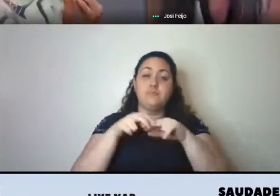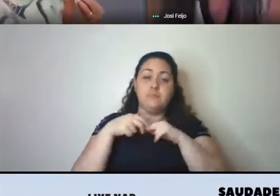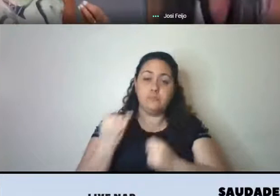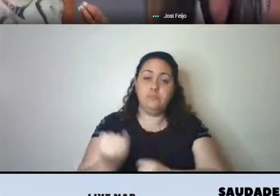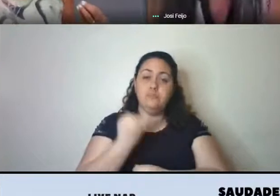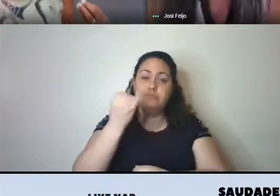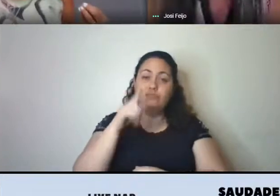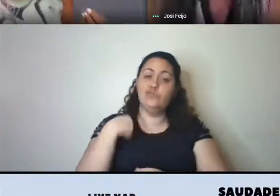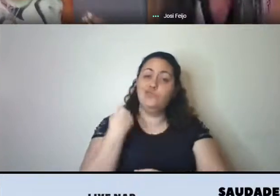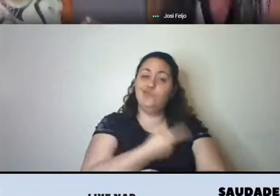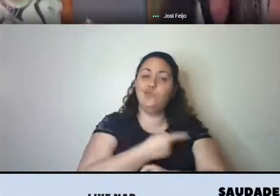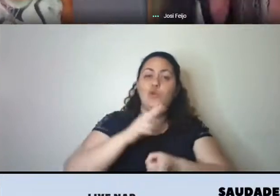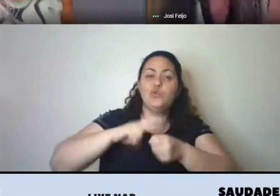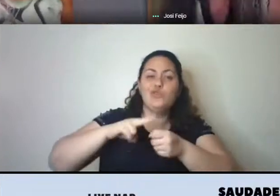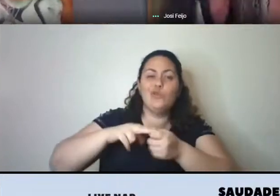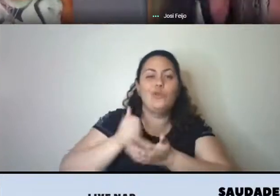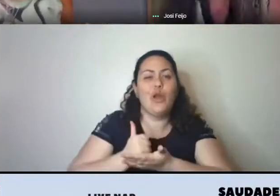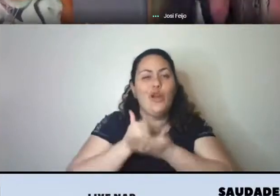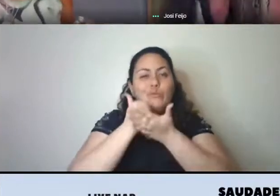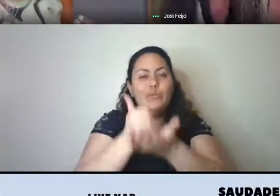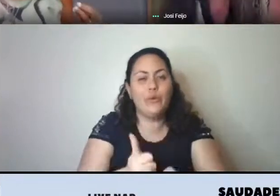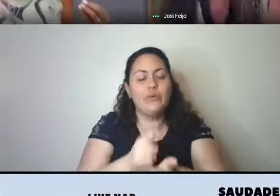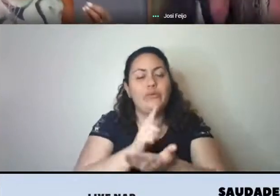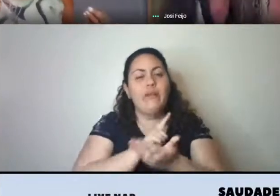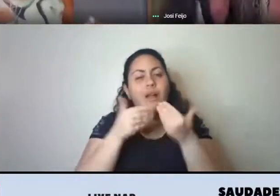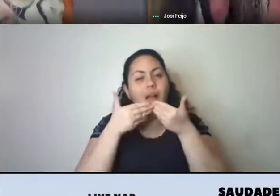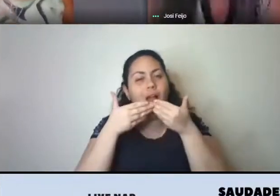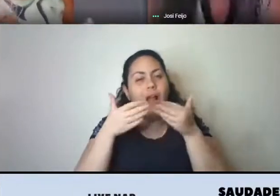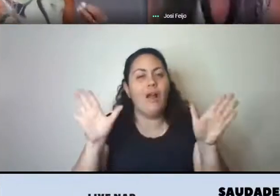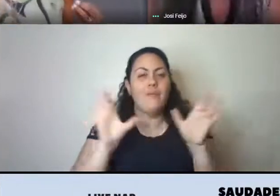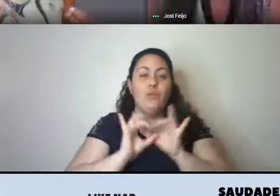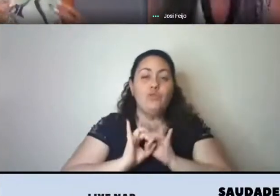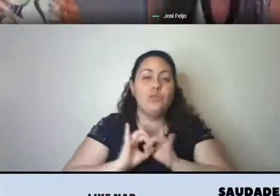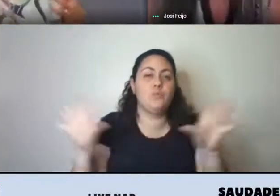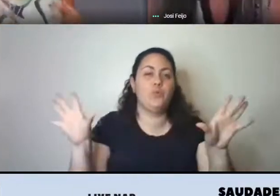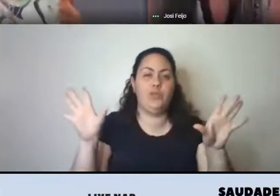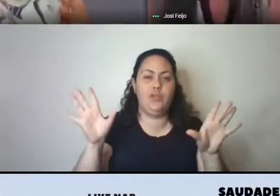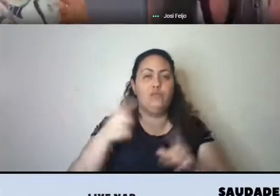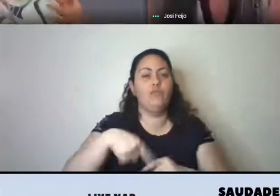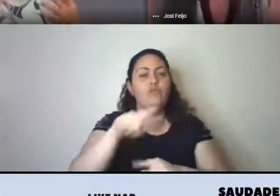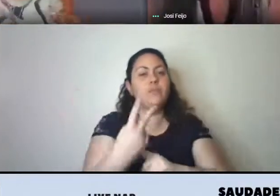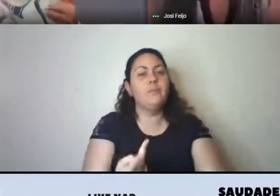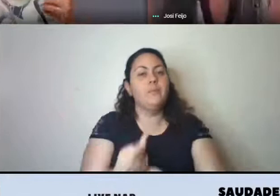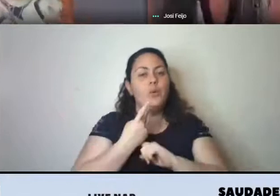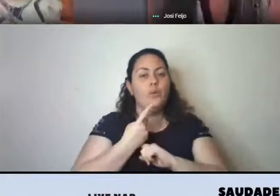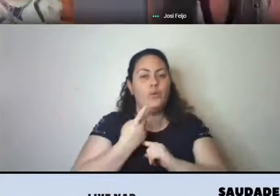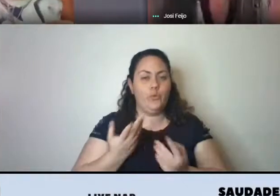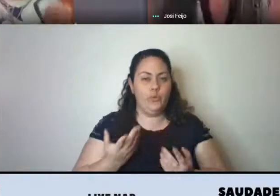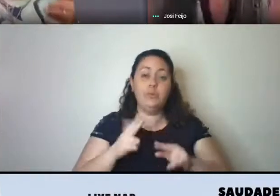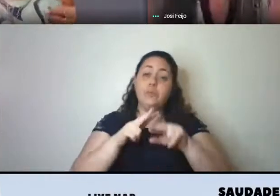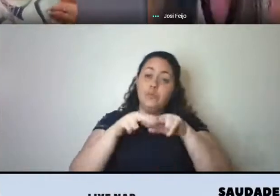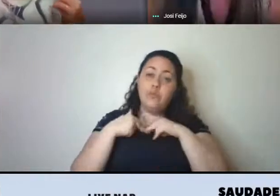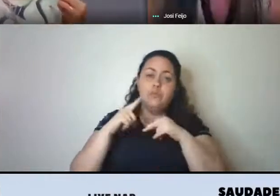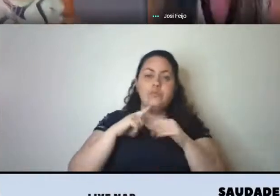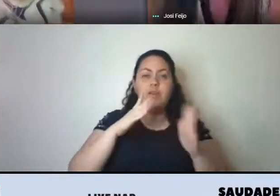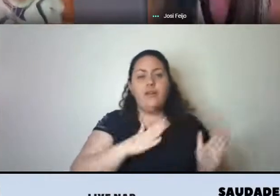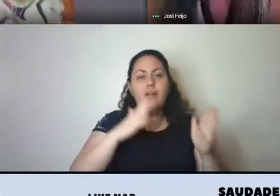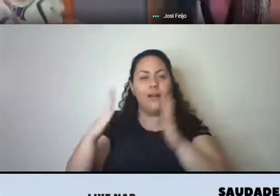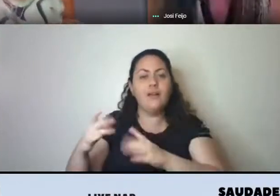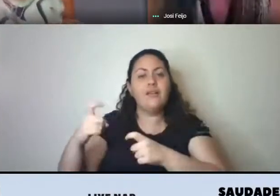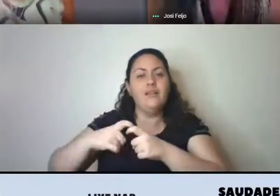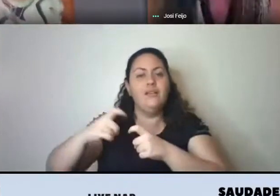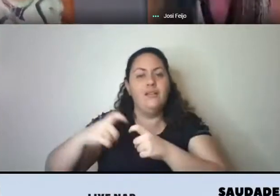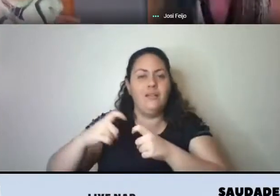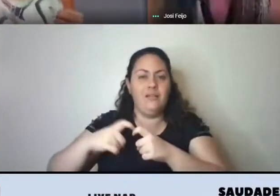núcleo de apoio está à disposição, né? Por isso nós temos também uma frente, que é a frente clínica. Então, a gente